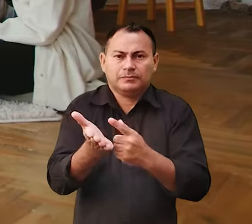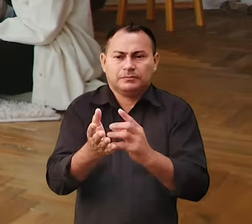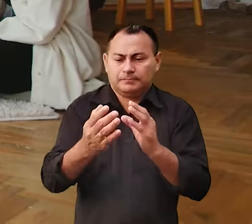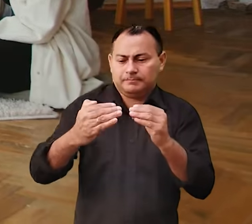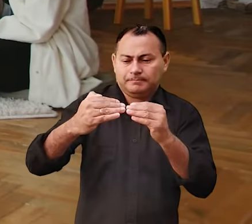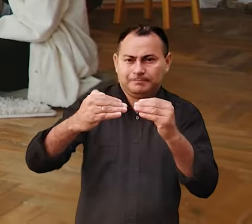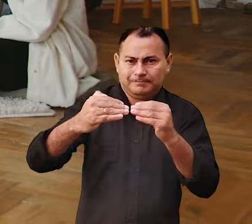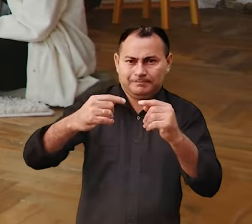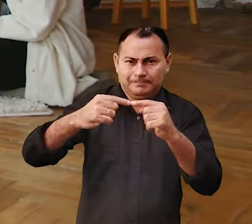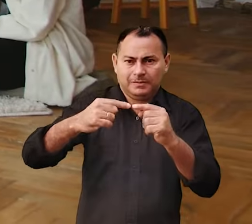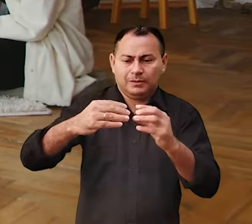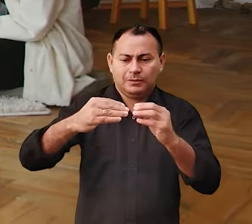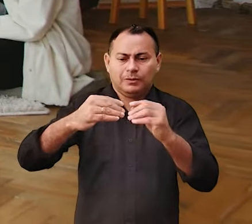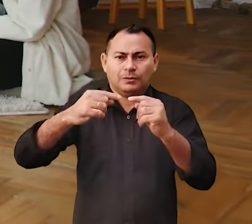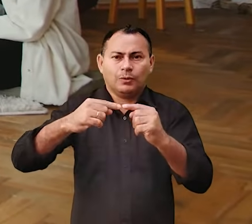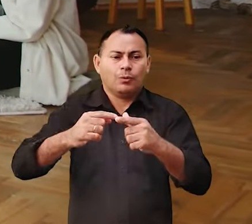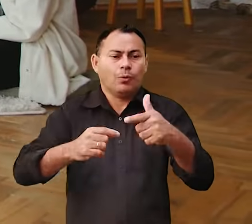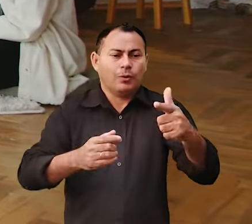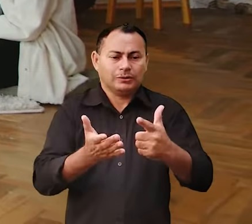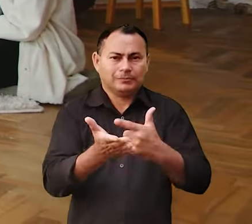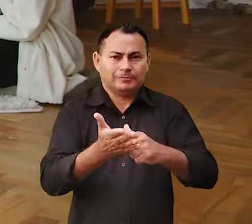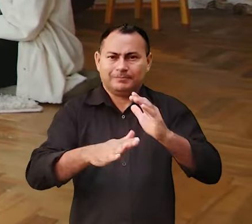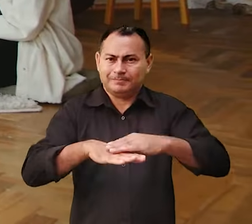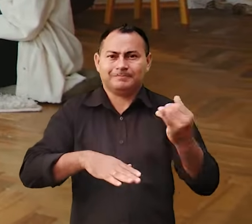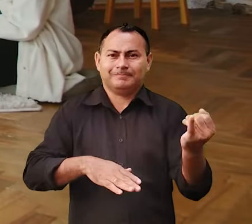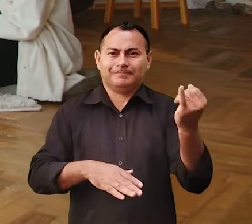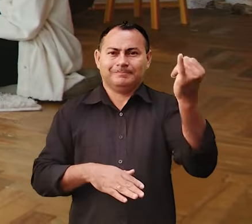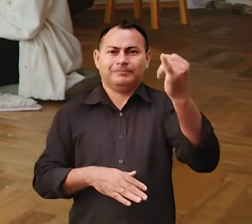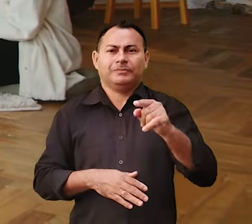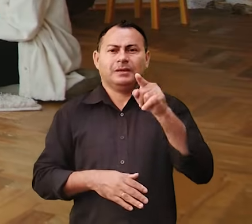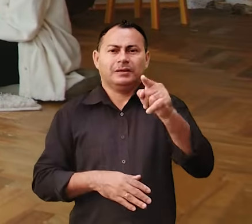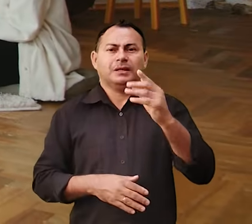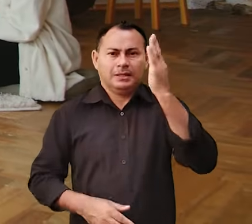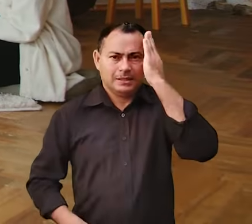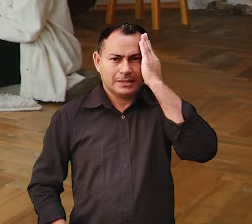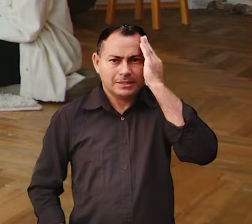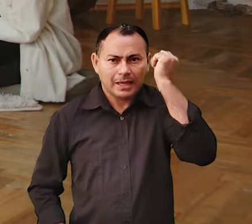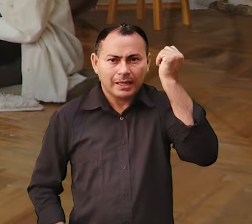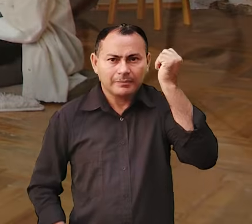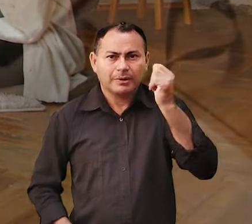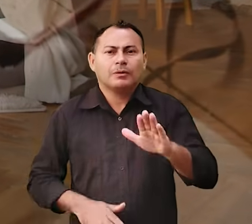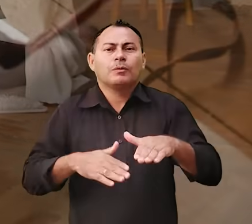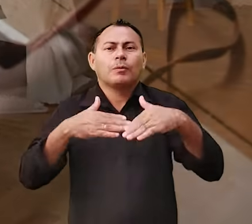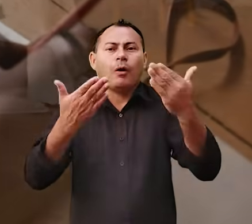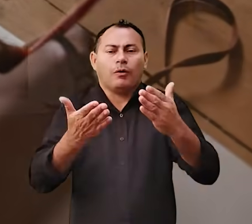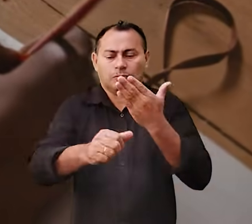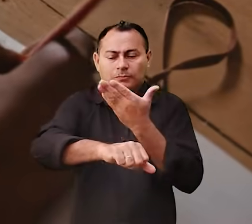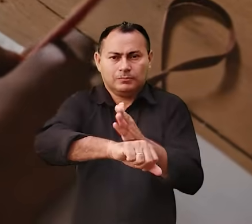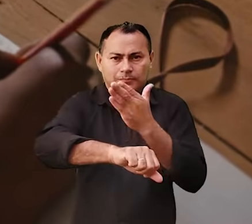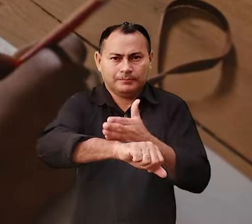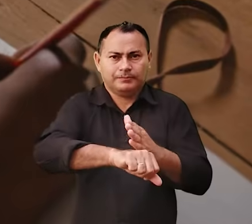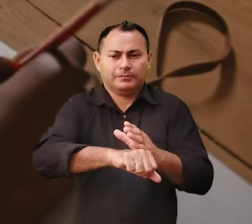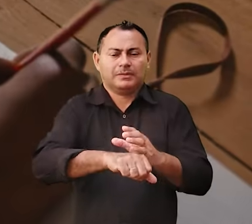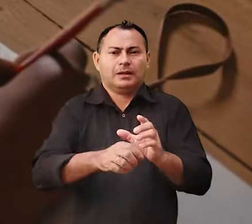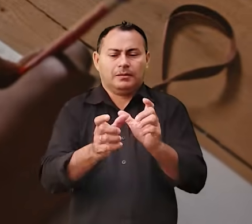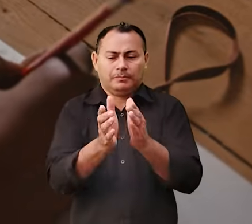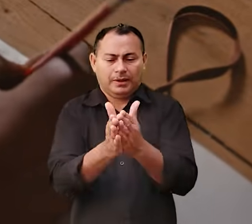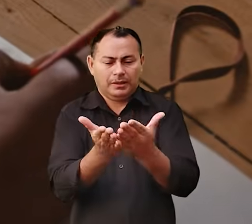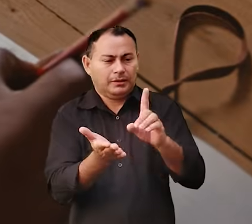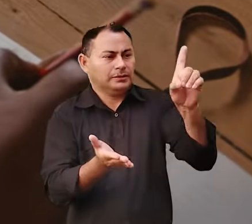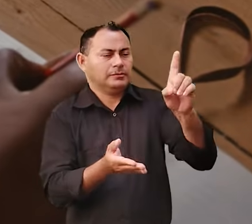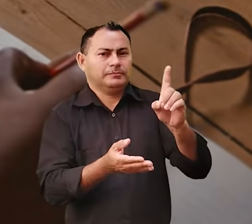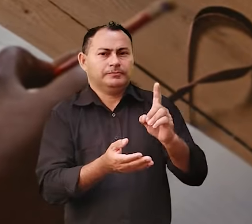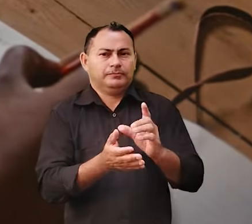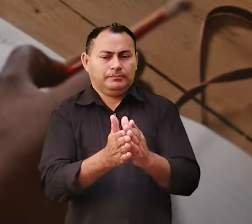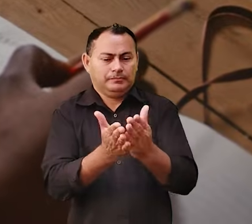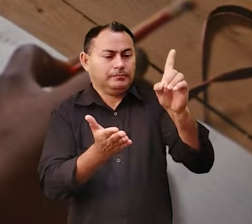livro encaixa-se com o outro e, o mais importante, para que você saiba qual a aplicação que a Palavra